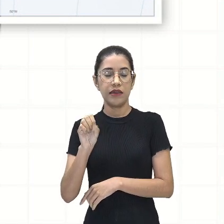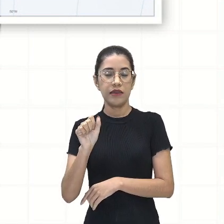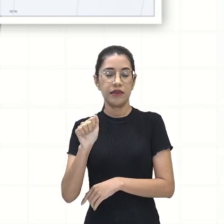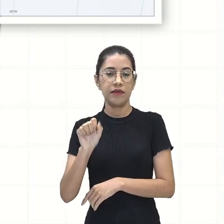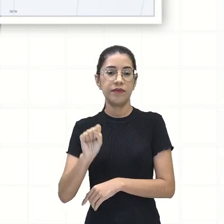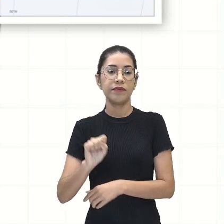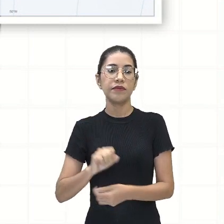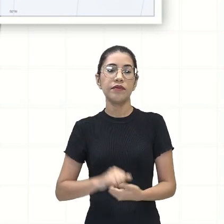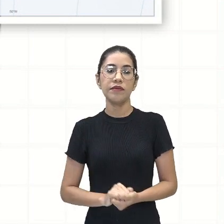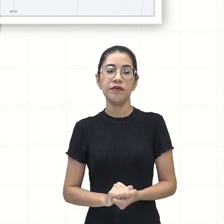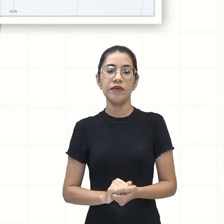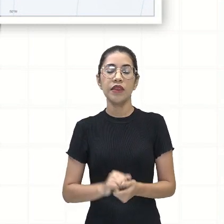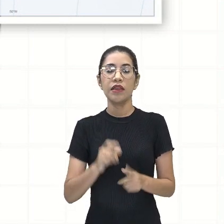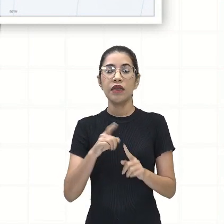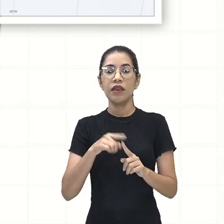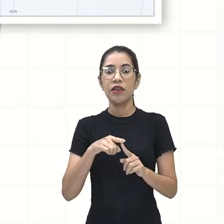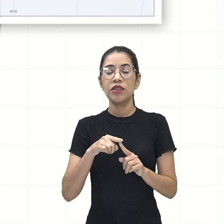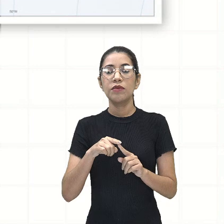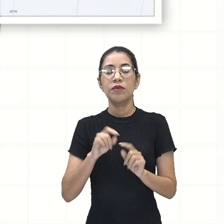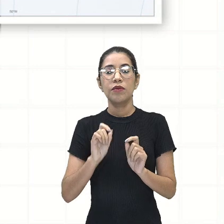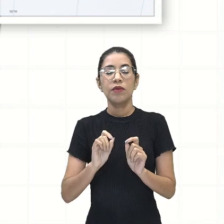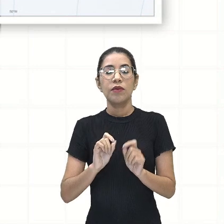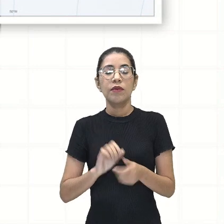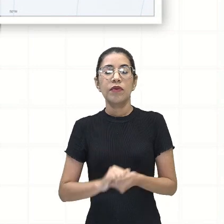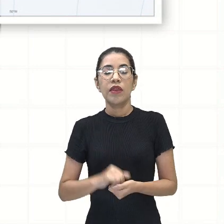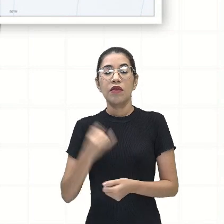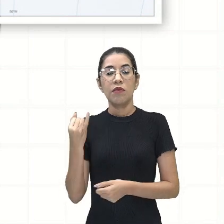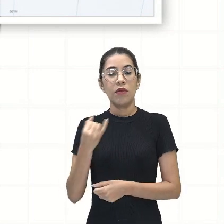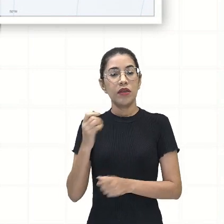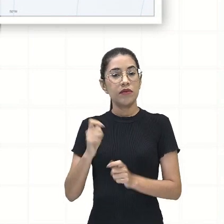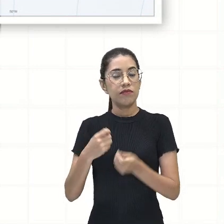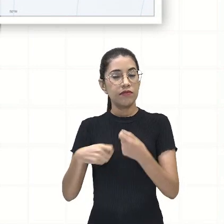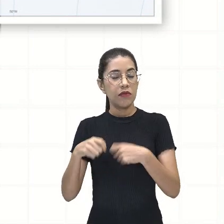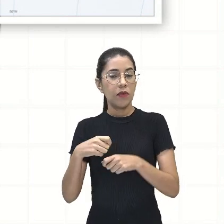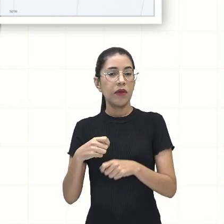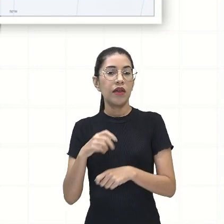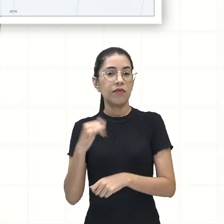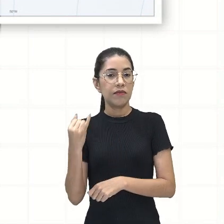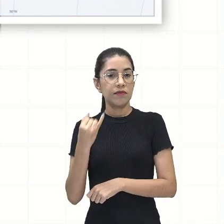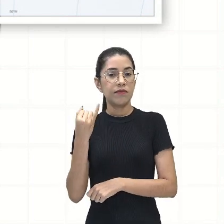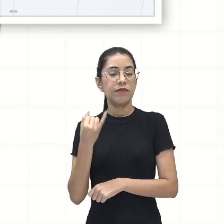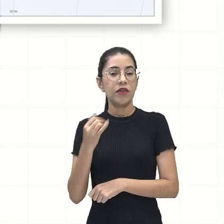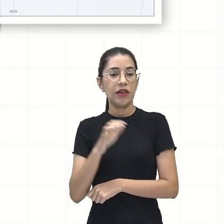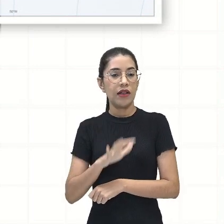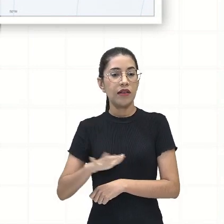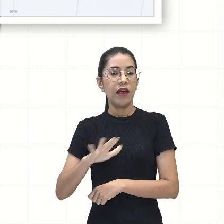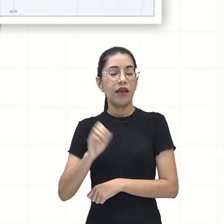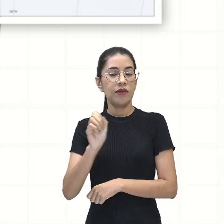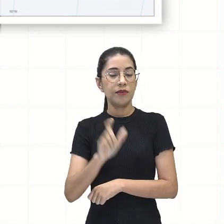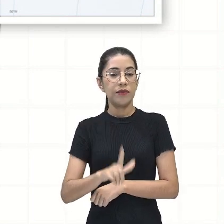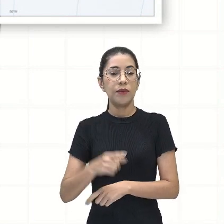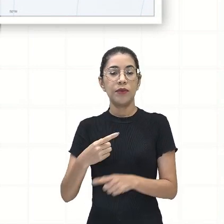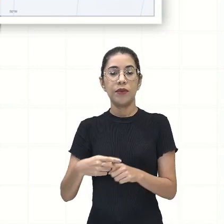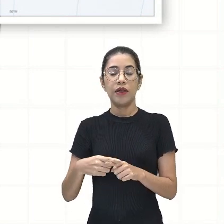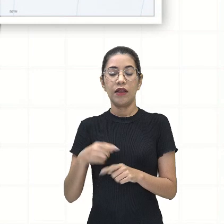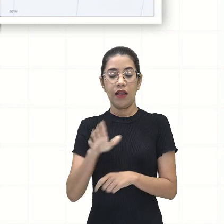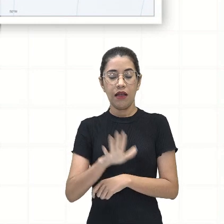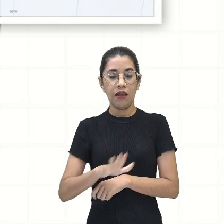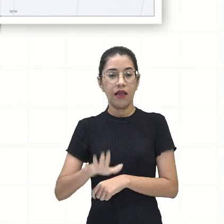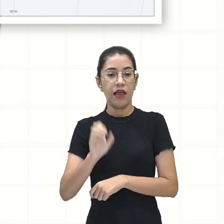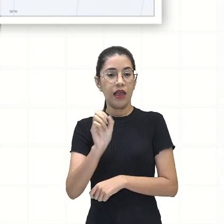ele possui uma importância econômica muito forte, né, para a região, uma vez que essa região